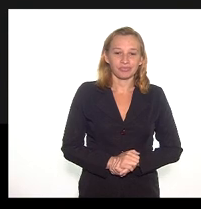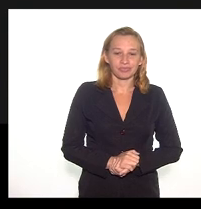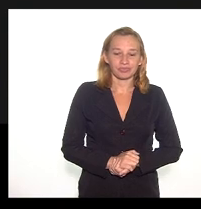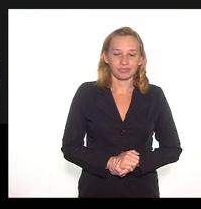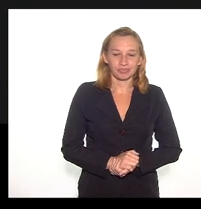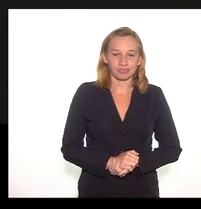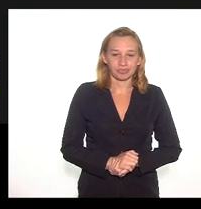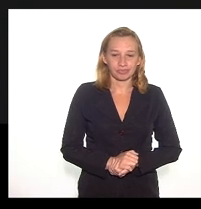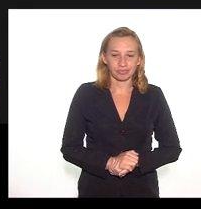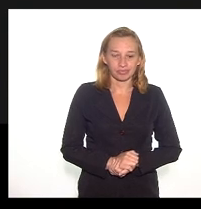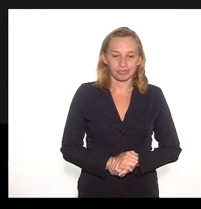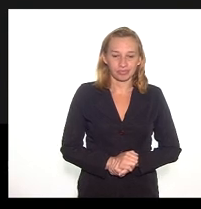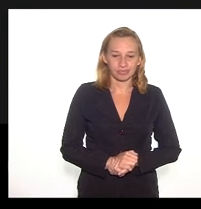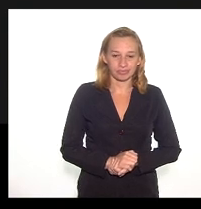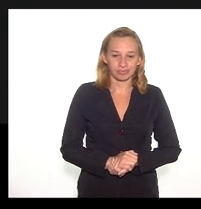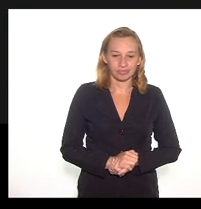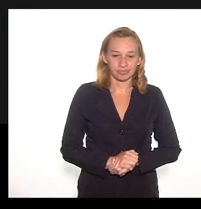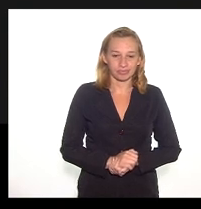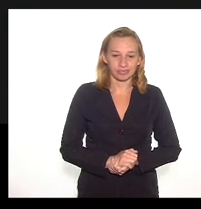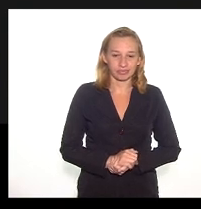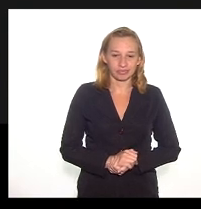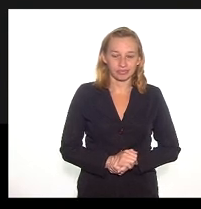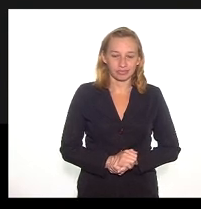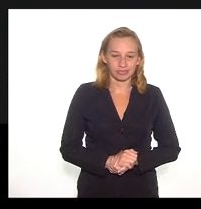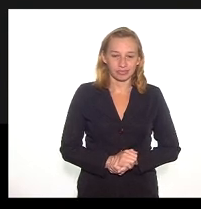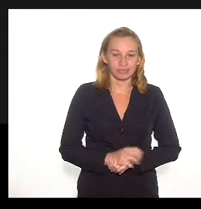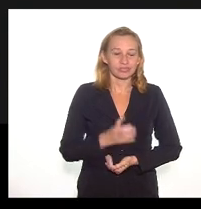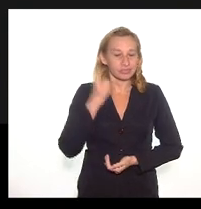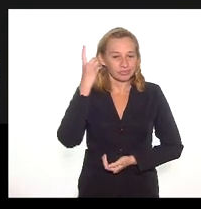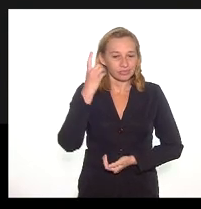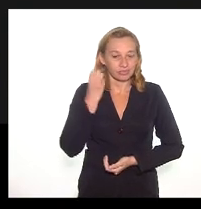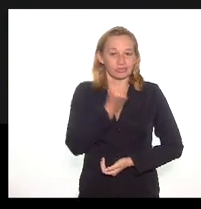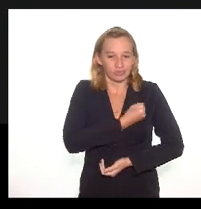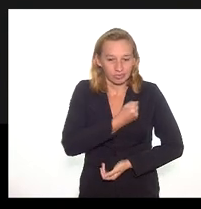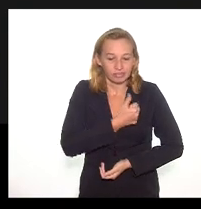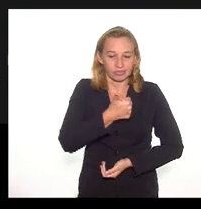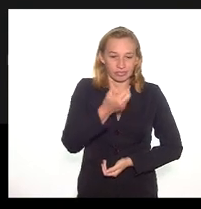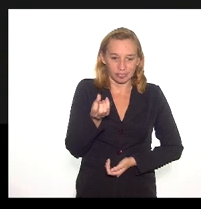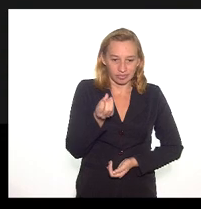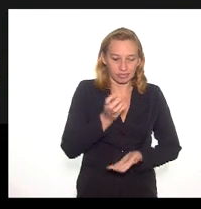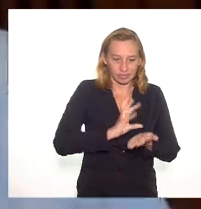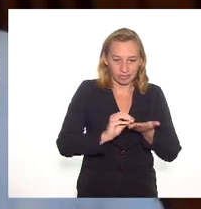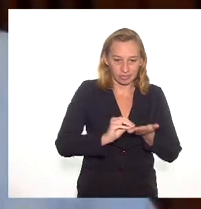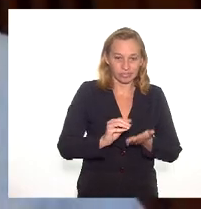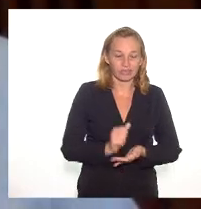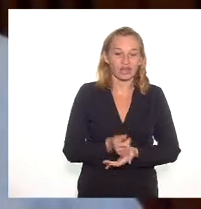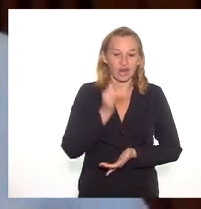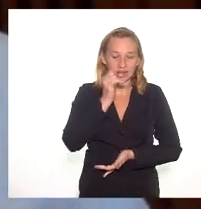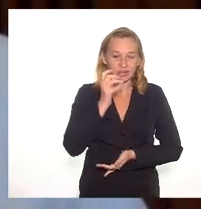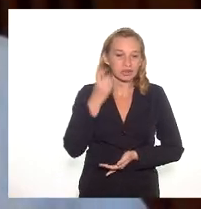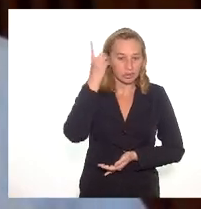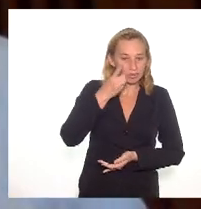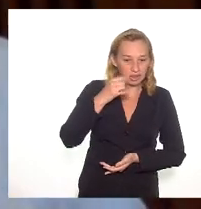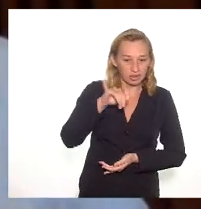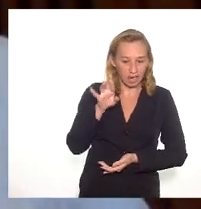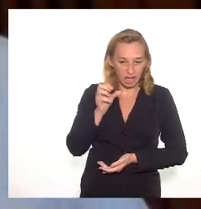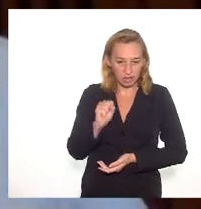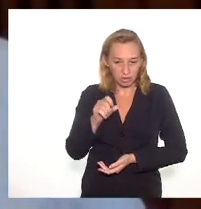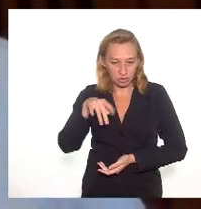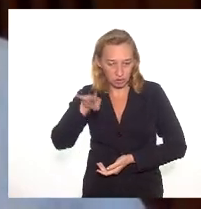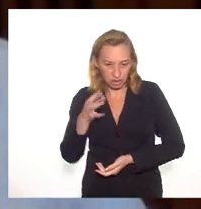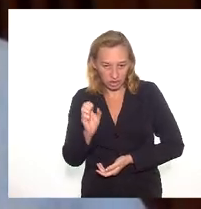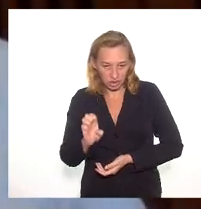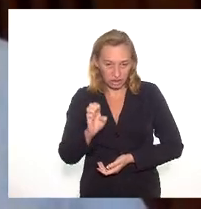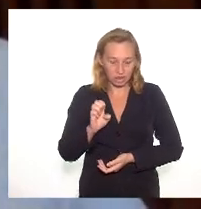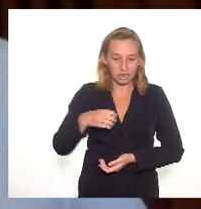Estamos em número 16 da pauta. Relator, deputado Carlos Mink, 16, emendas de plenário